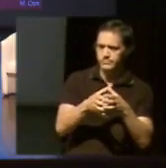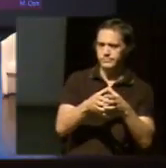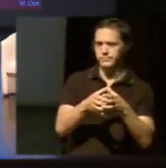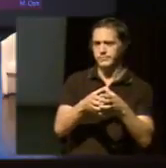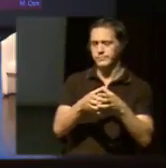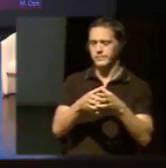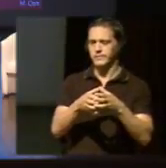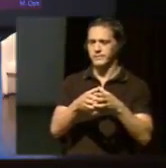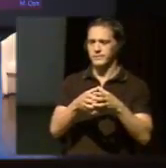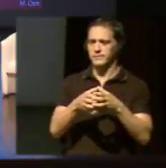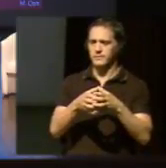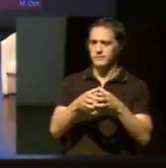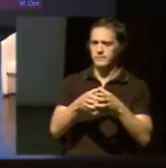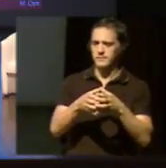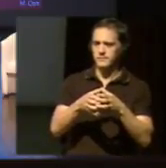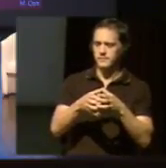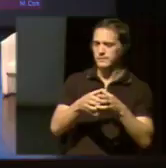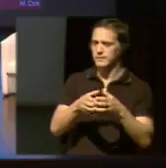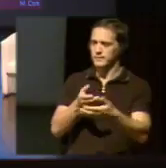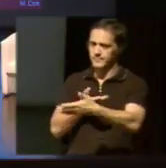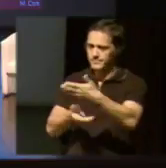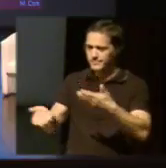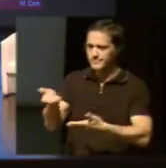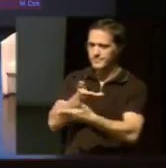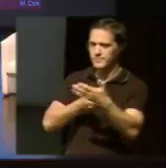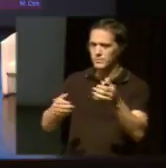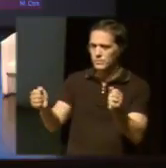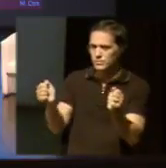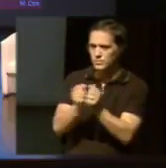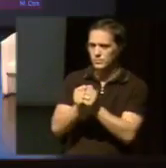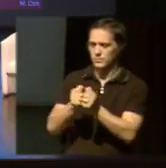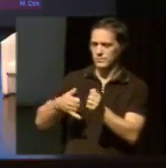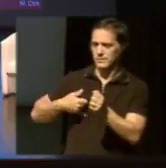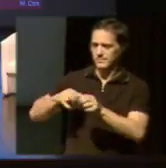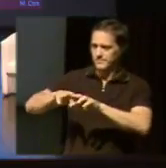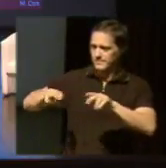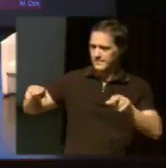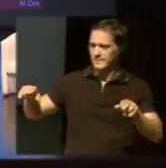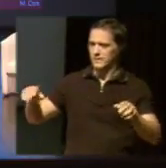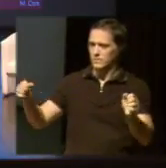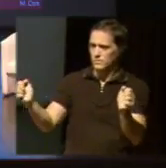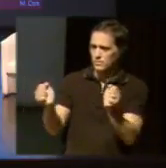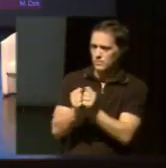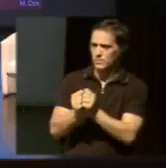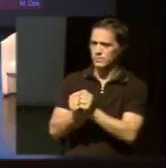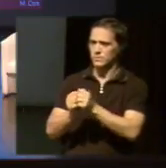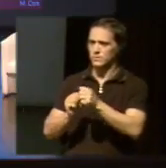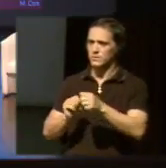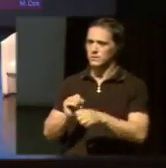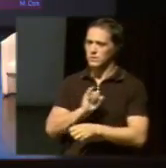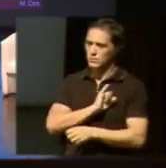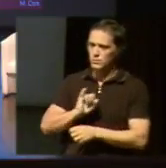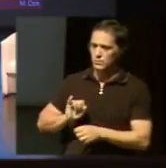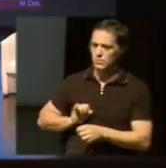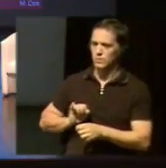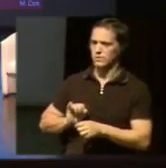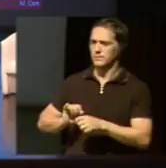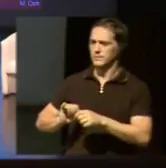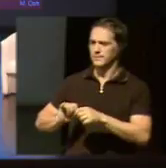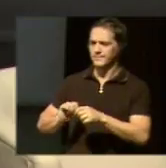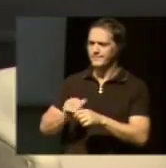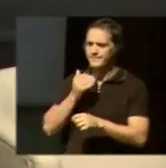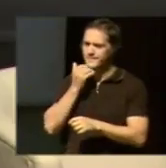de gerações juntas, são associações de folclore, ou seja, instituições que, na verdade, nada têm a